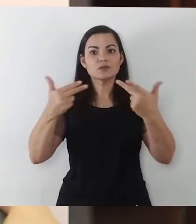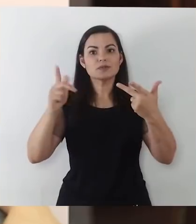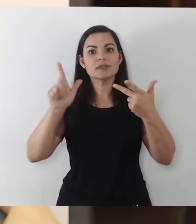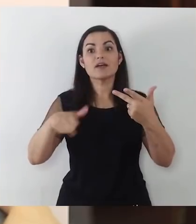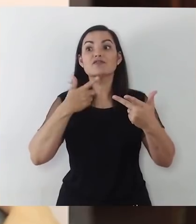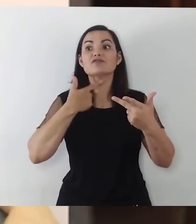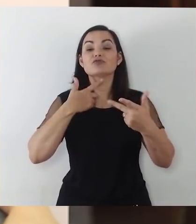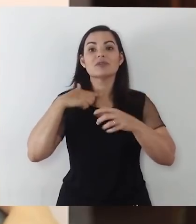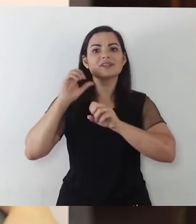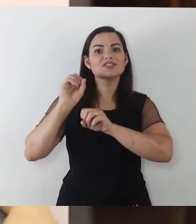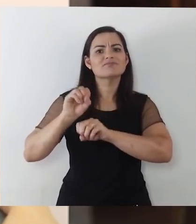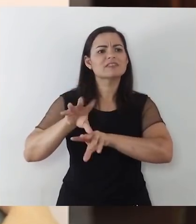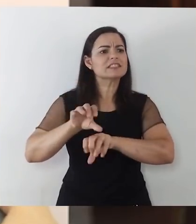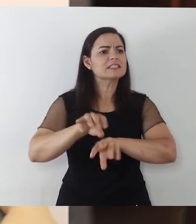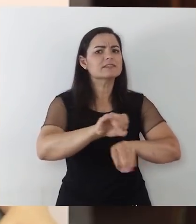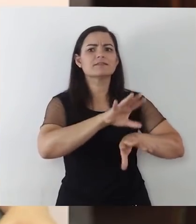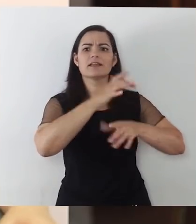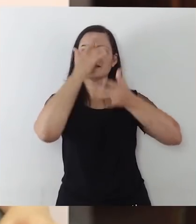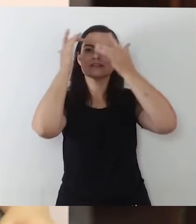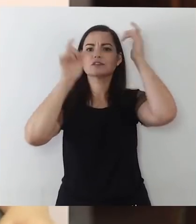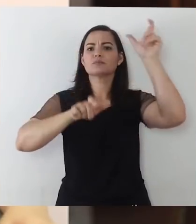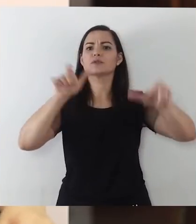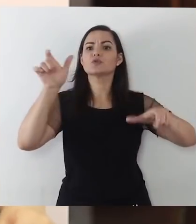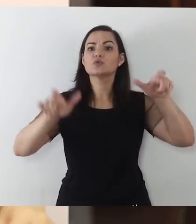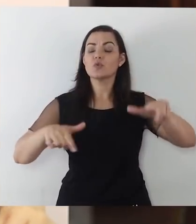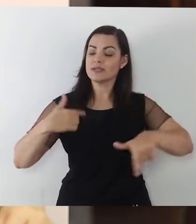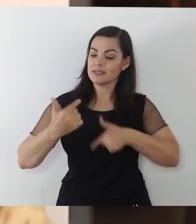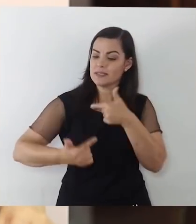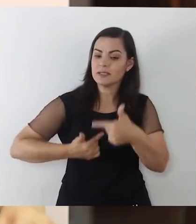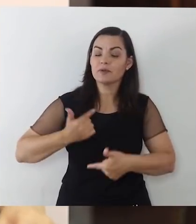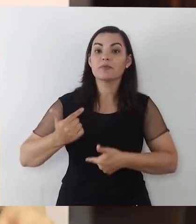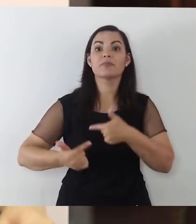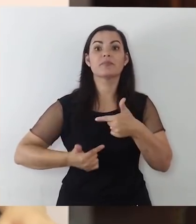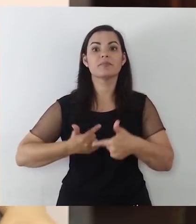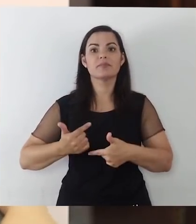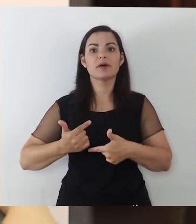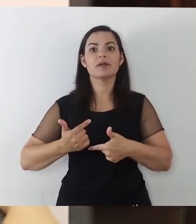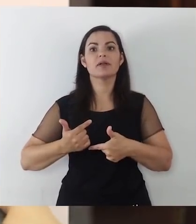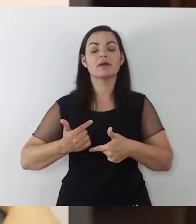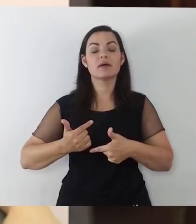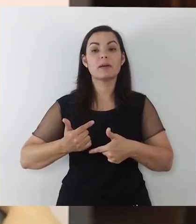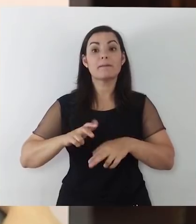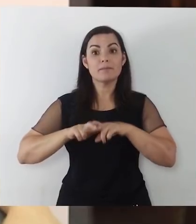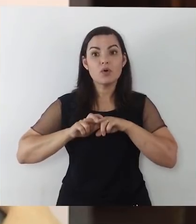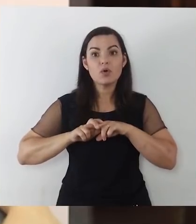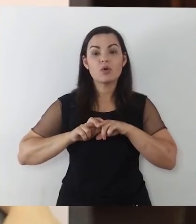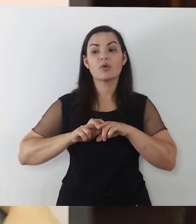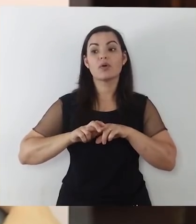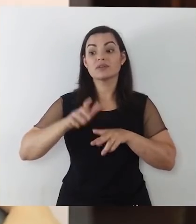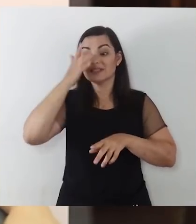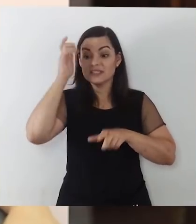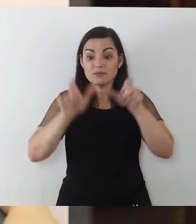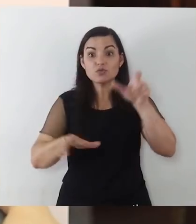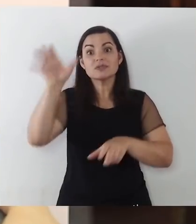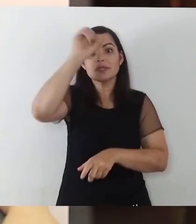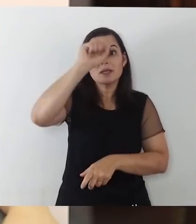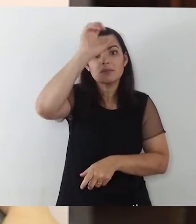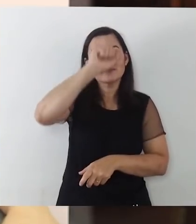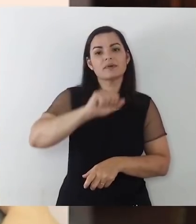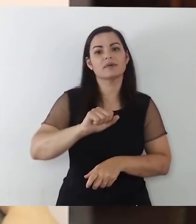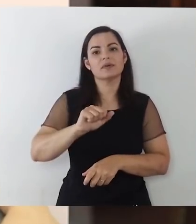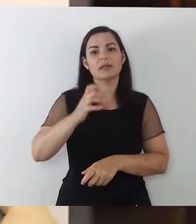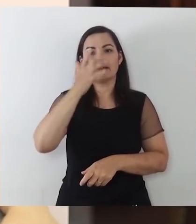Essa aqui não tem também Braille, mas eu sei que é de gelatina porque também me falaram.